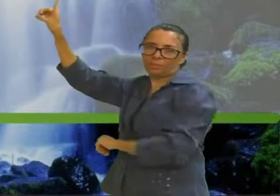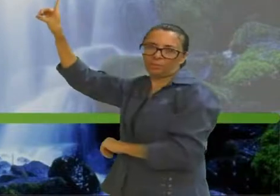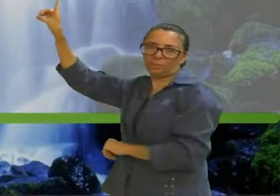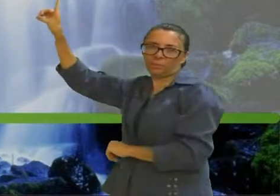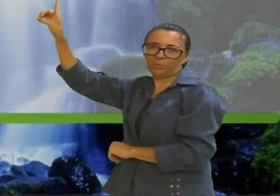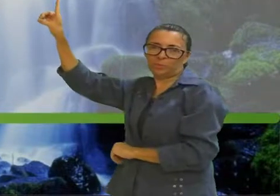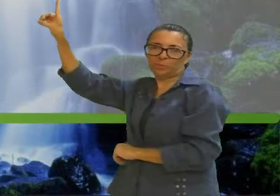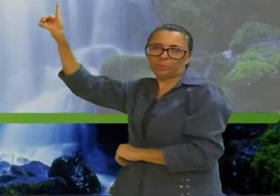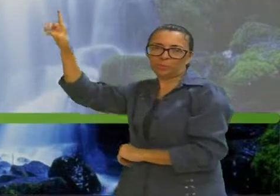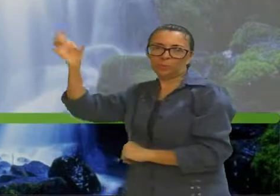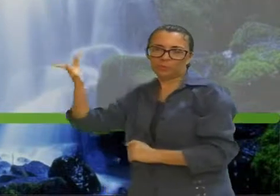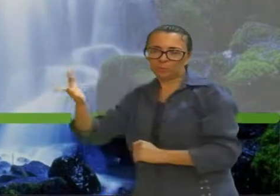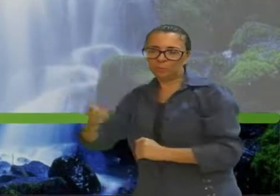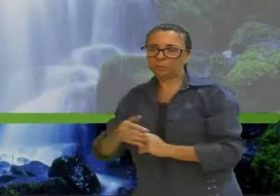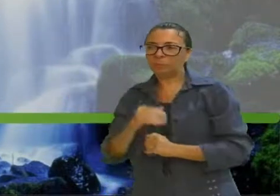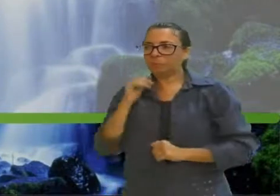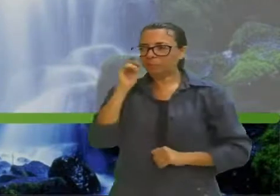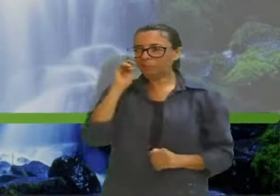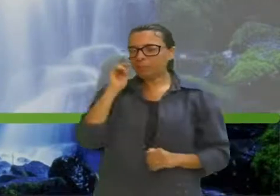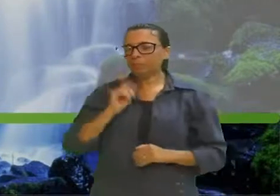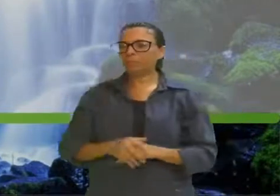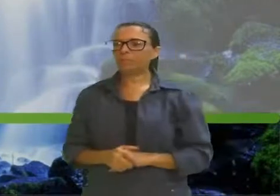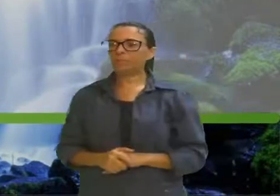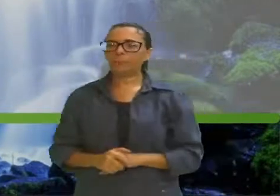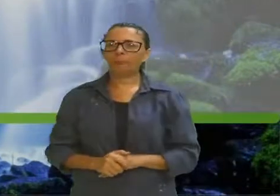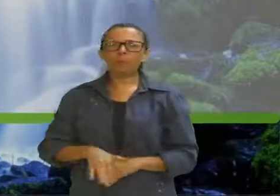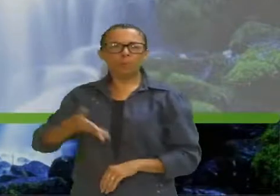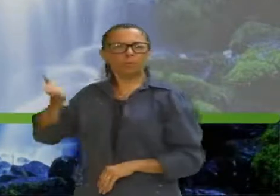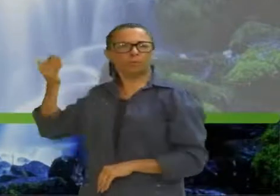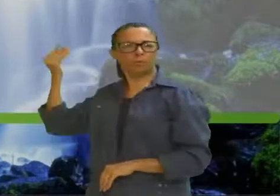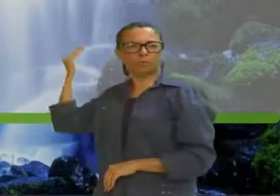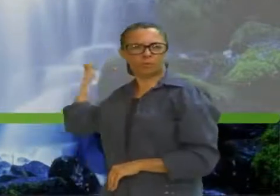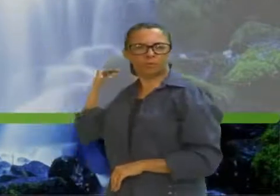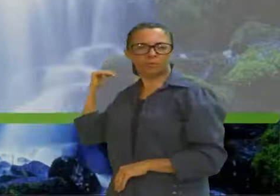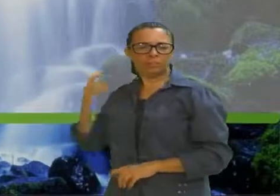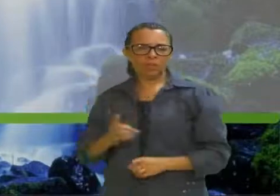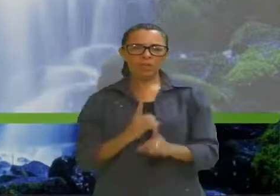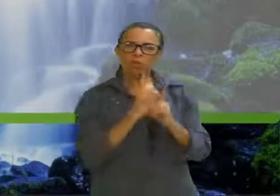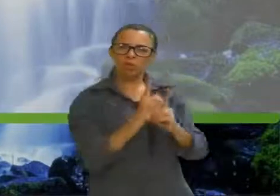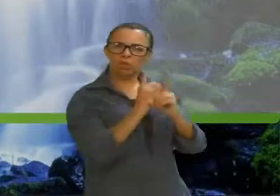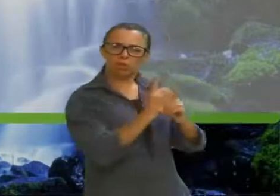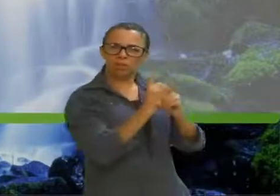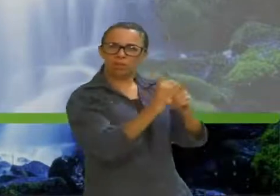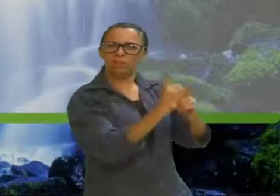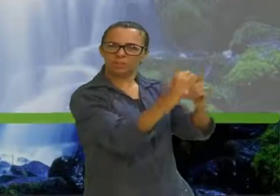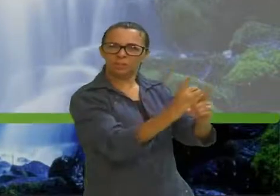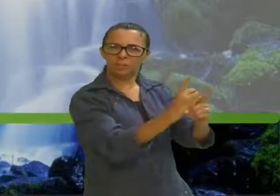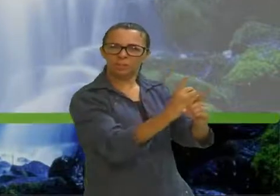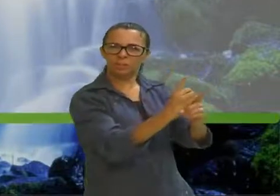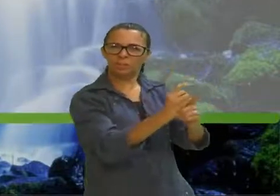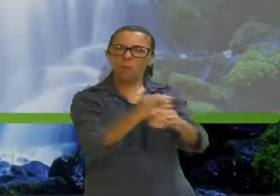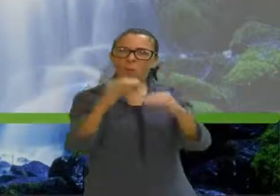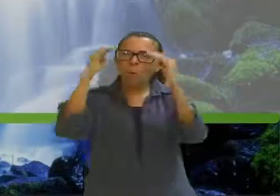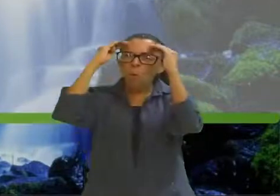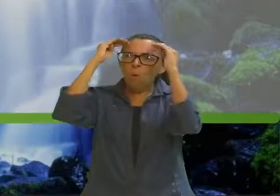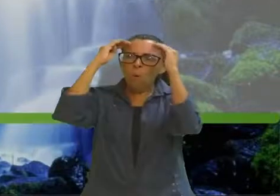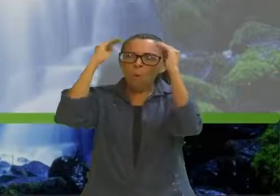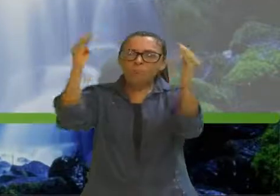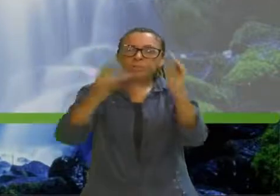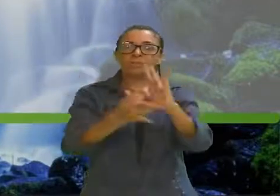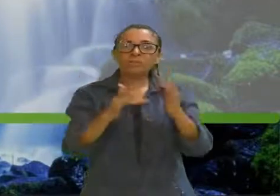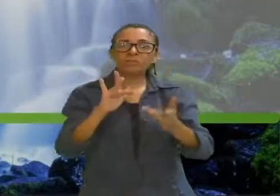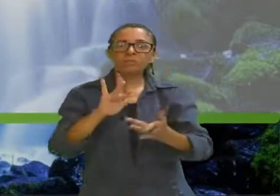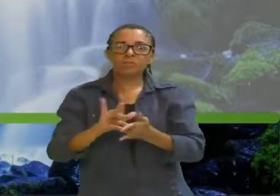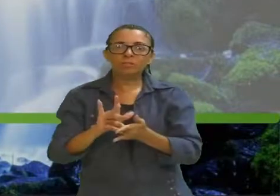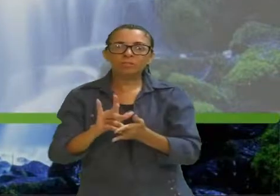Então, quando os discípulos obedeceram a Jesus, eles experimentaram e viram o extraordinário poder de Deus